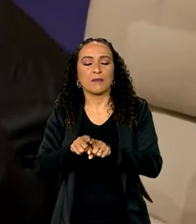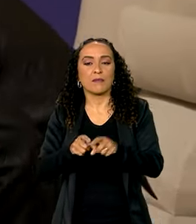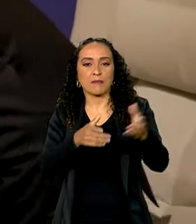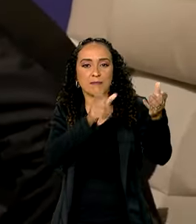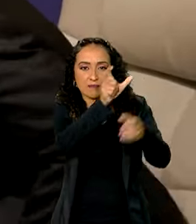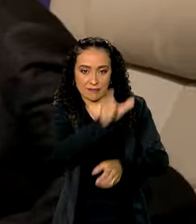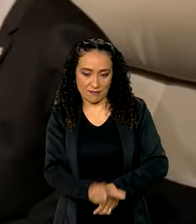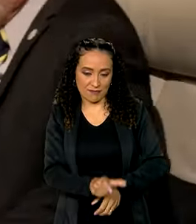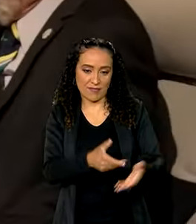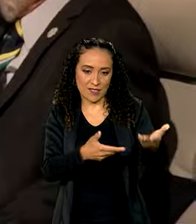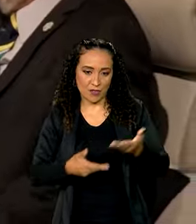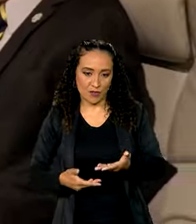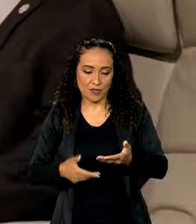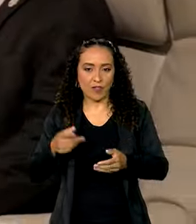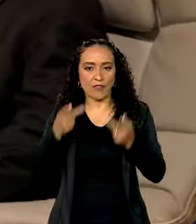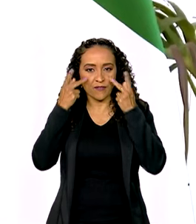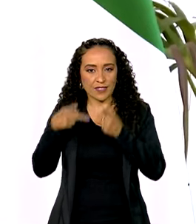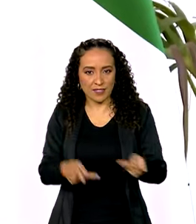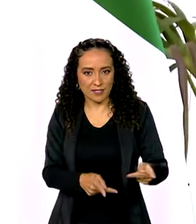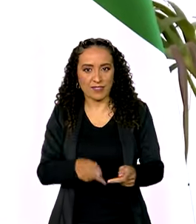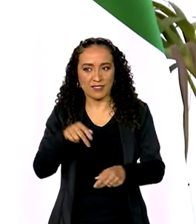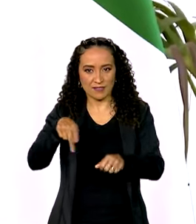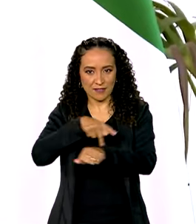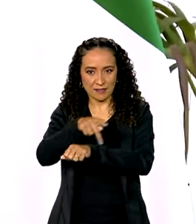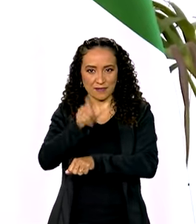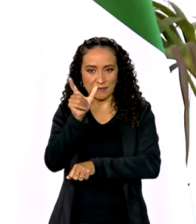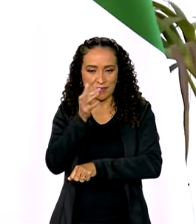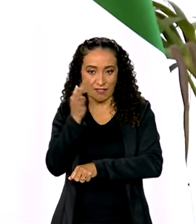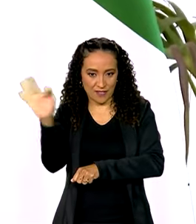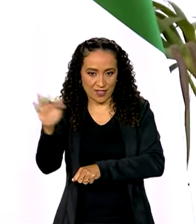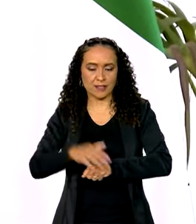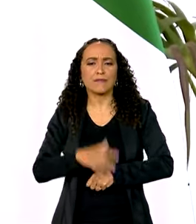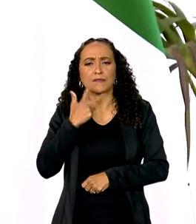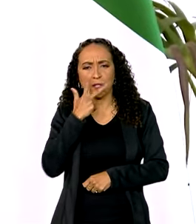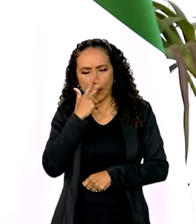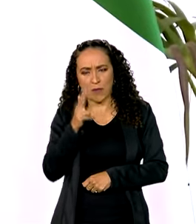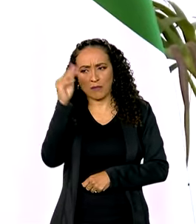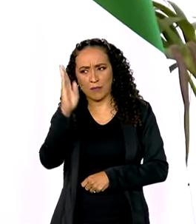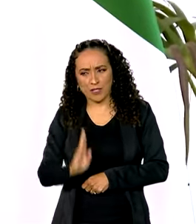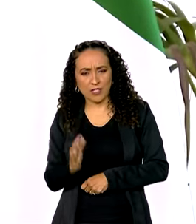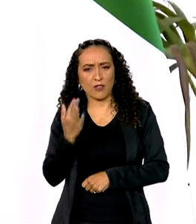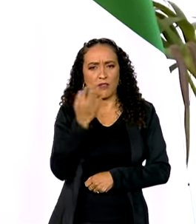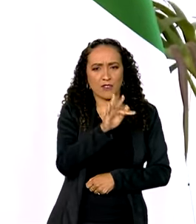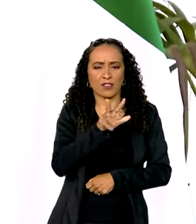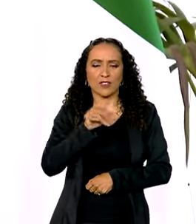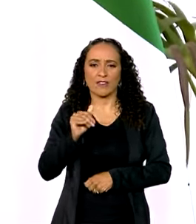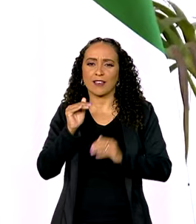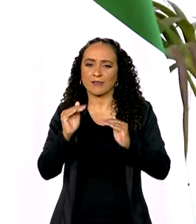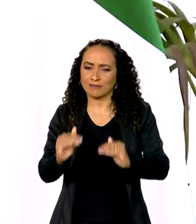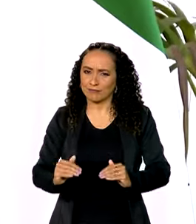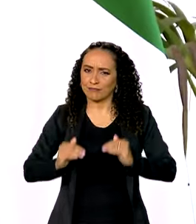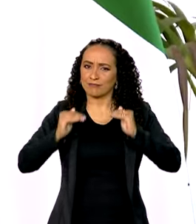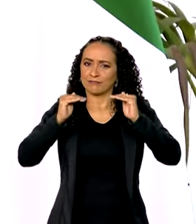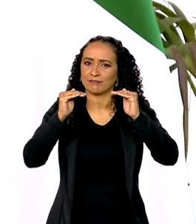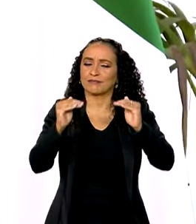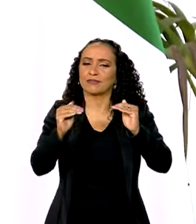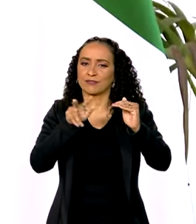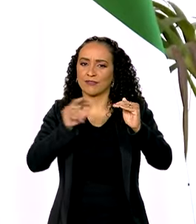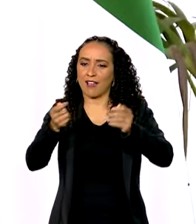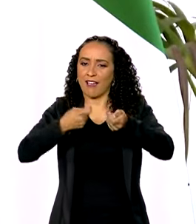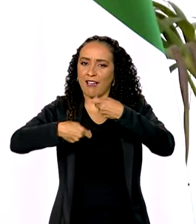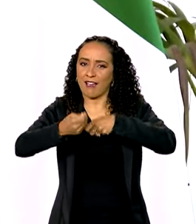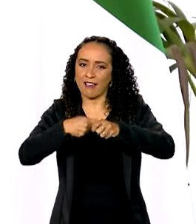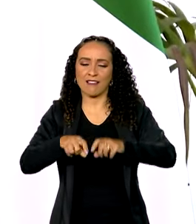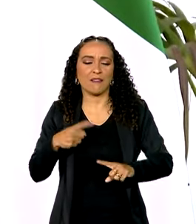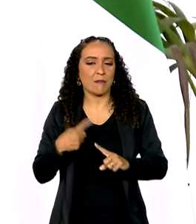para uma visita ao país. Eu acho que Brasil e França vão mudar de patamar de